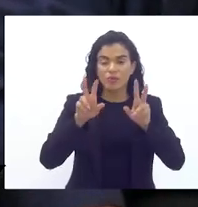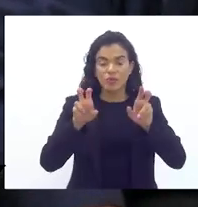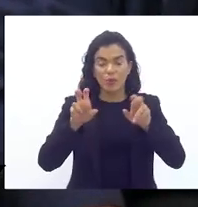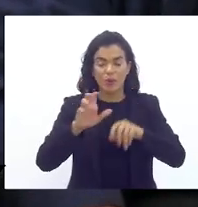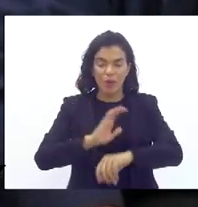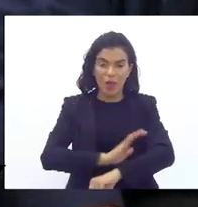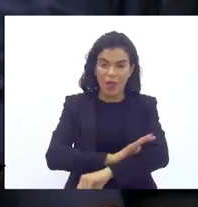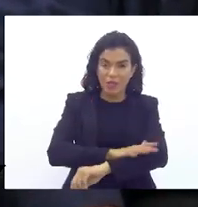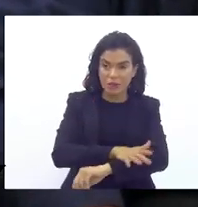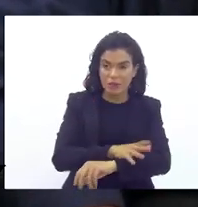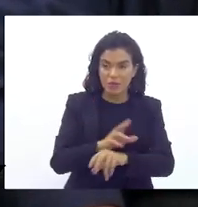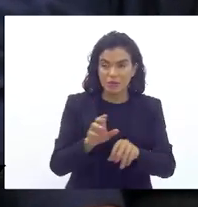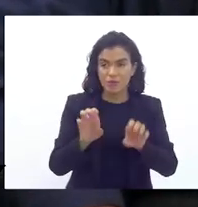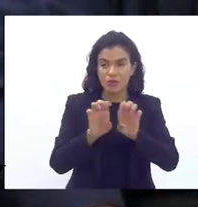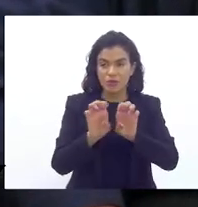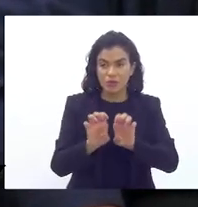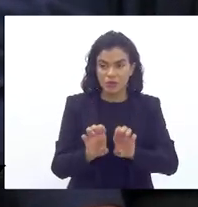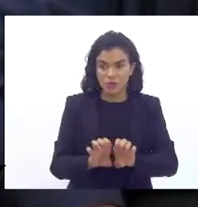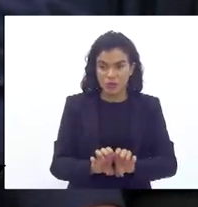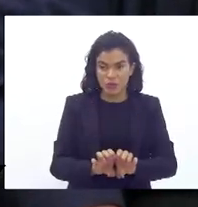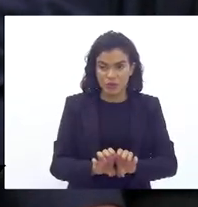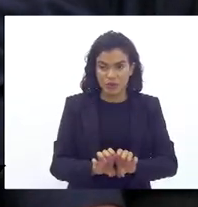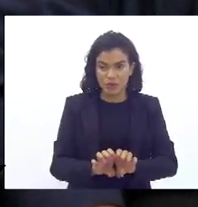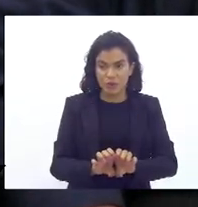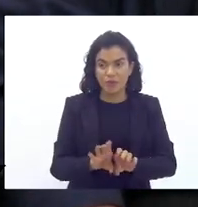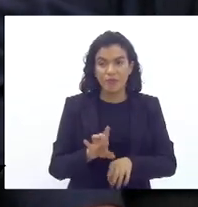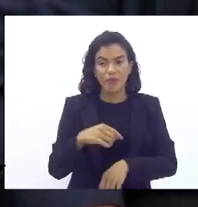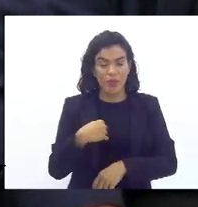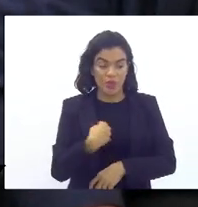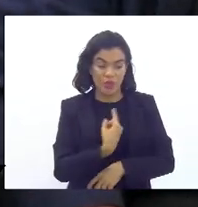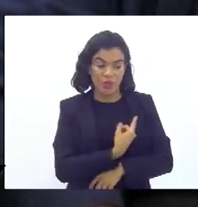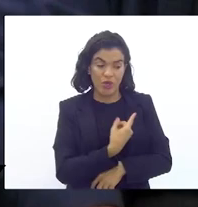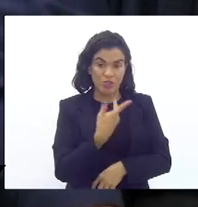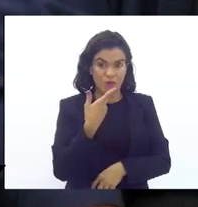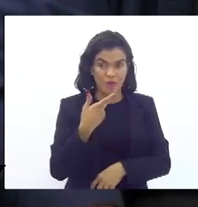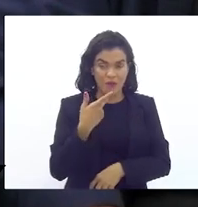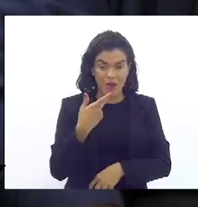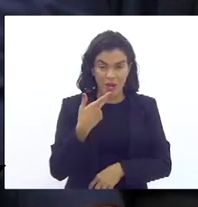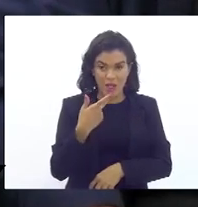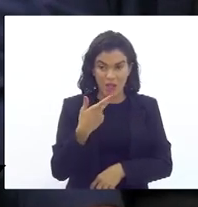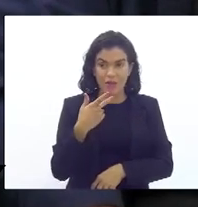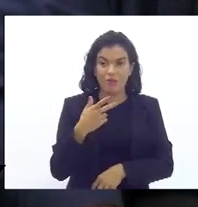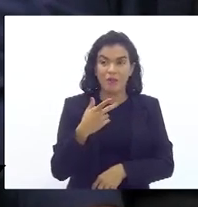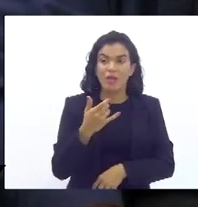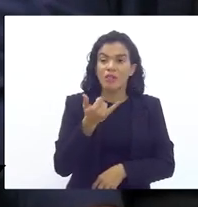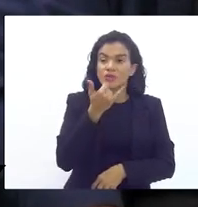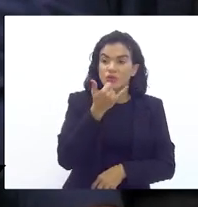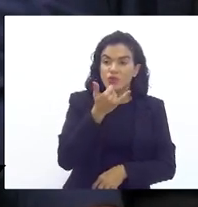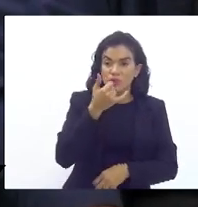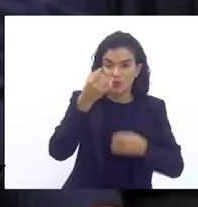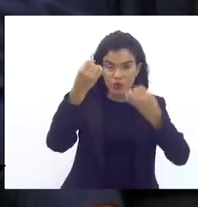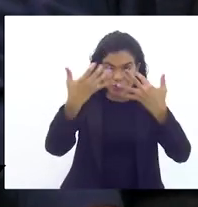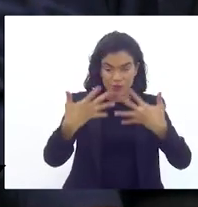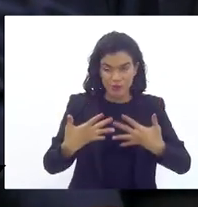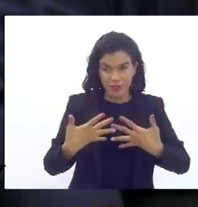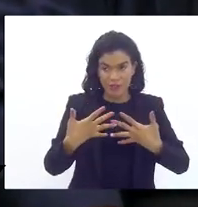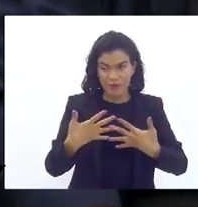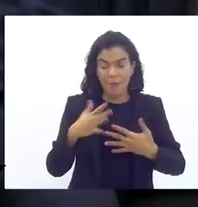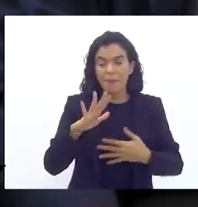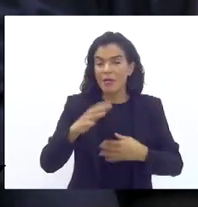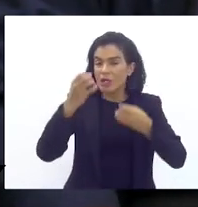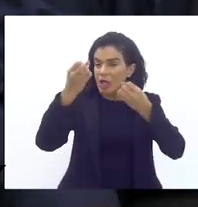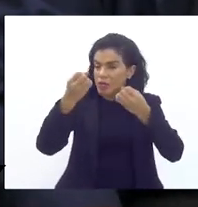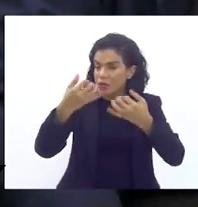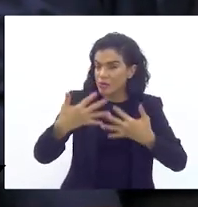estrutural no considerando nós estamos falando na justificativa mas